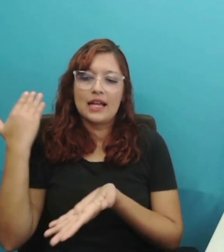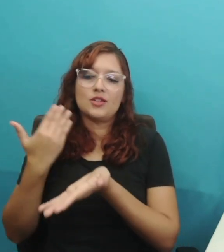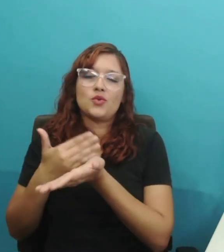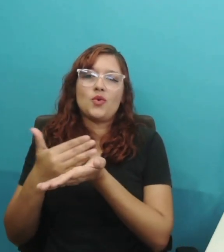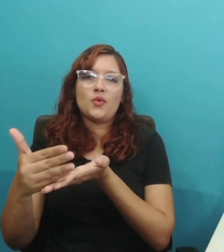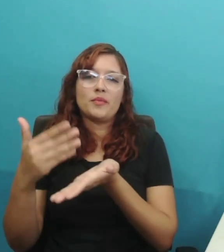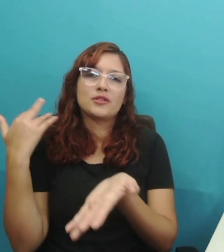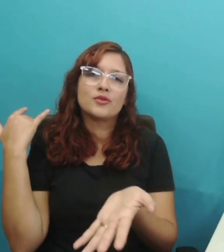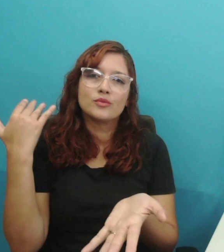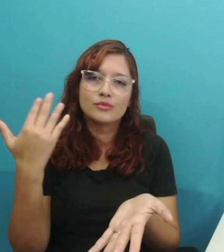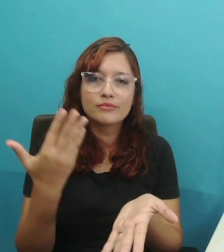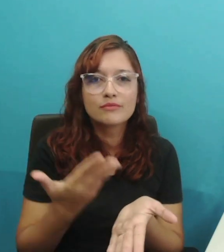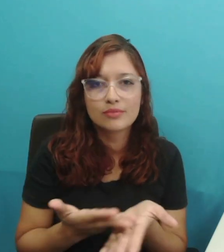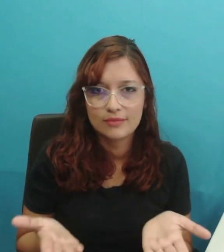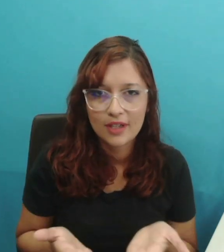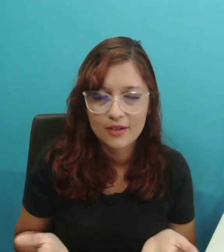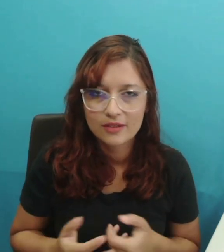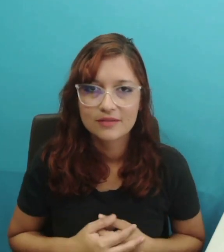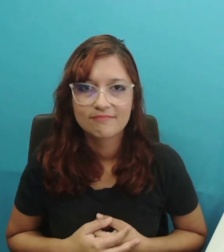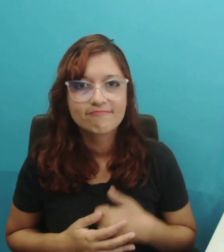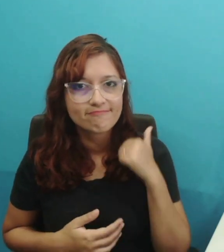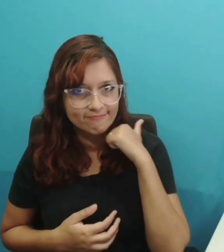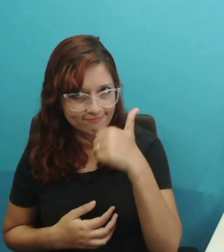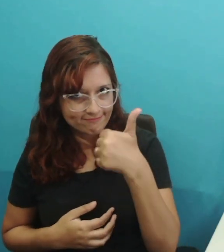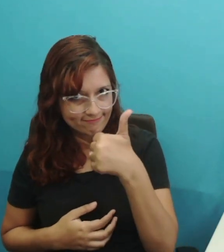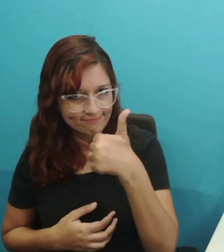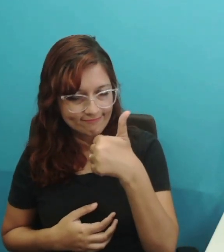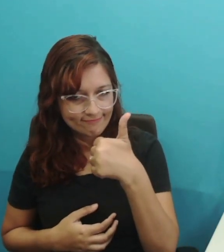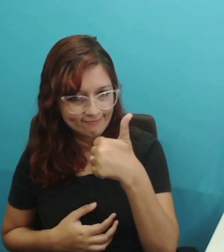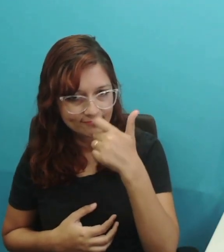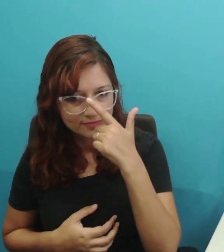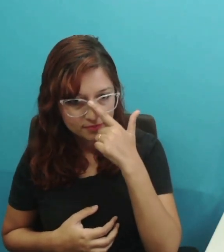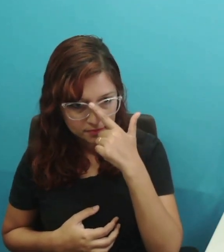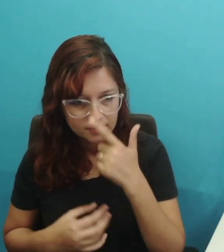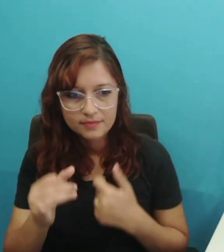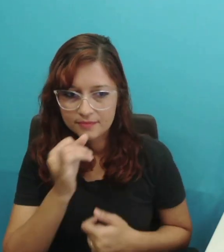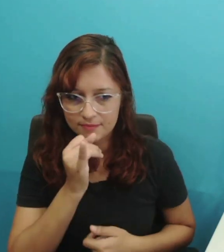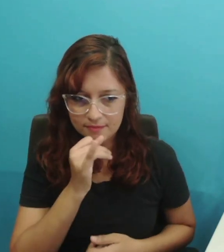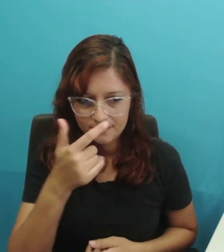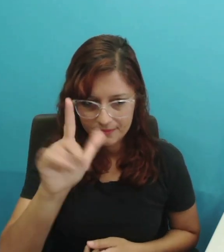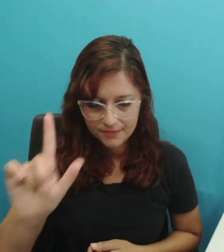quer dizer que elas já começaram. Começou no passado e continua até agora.